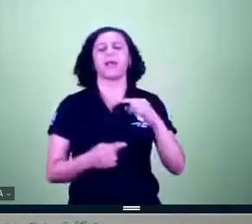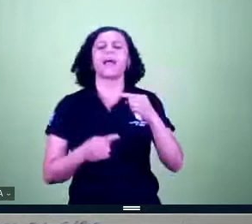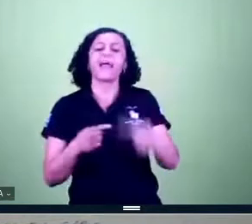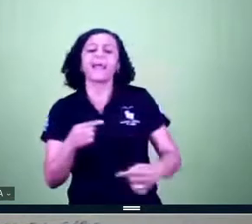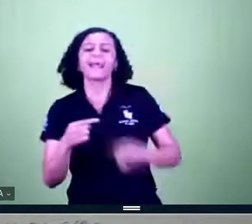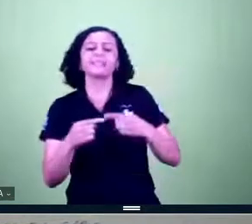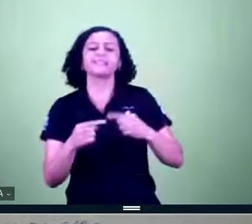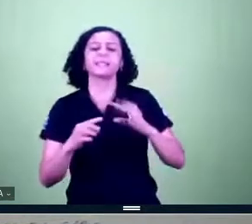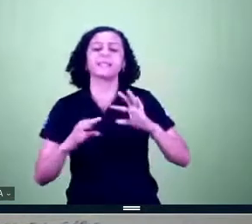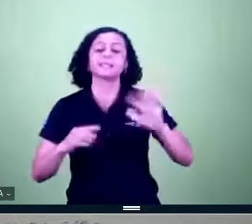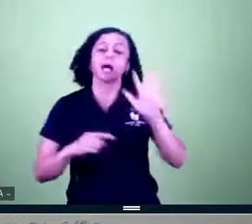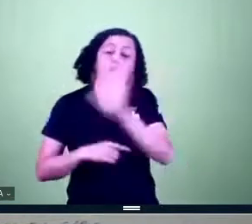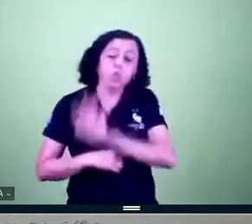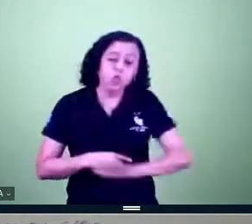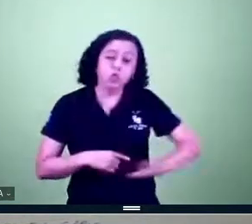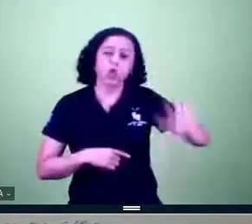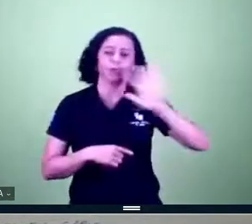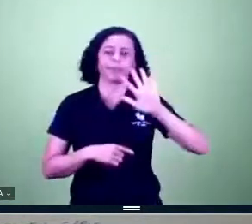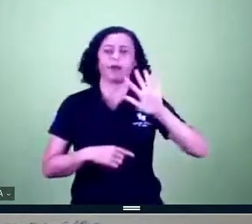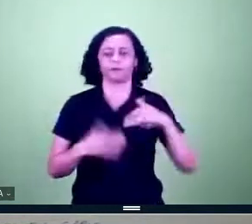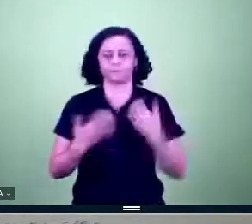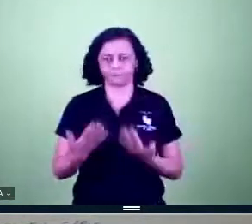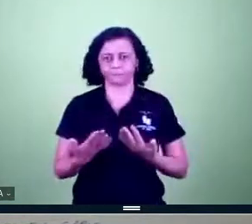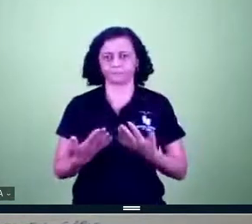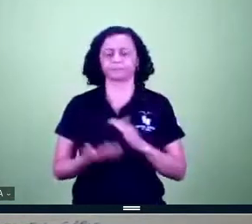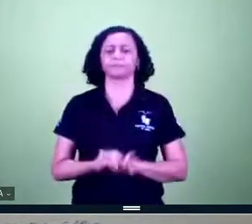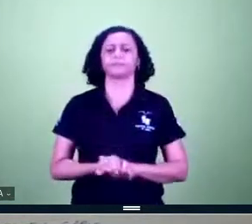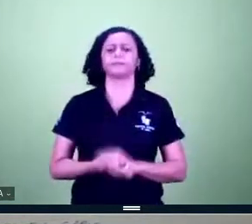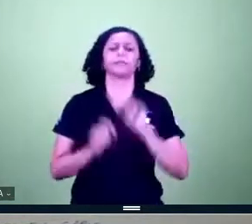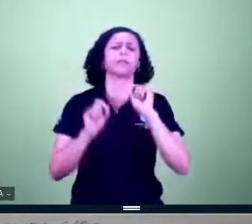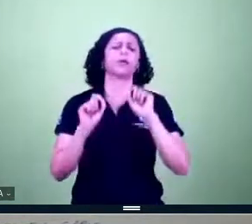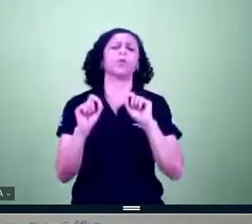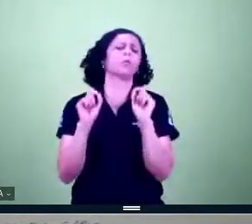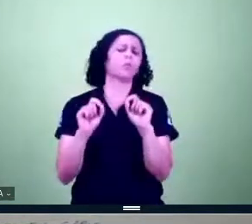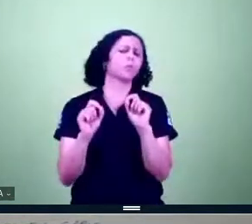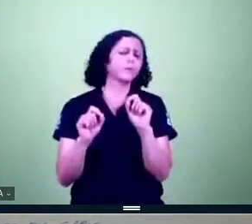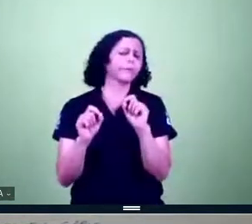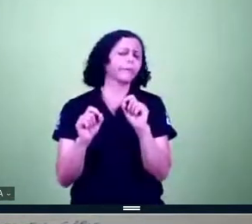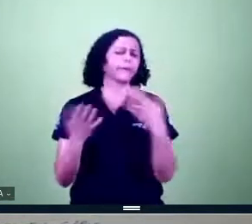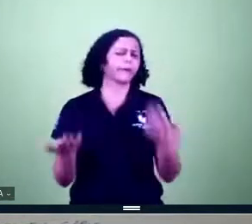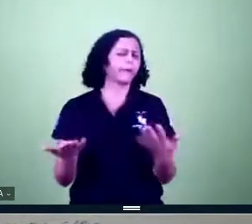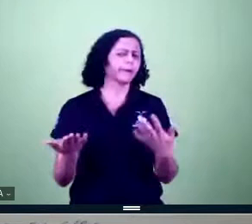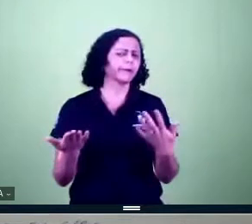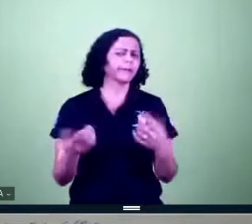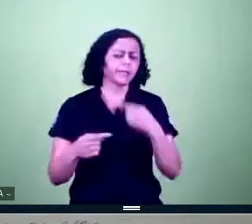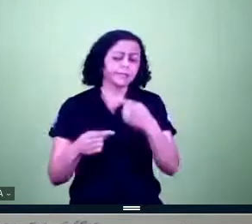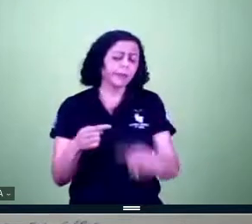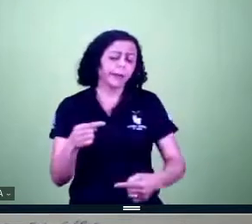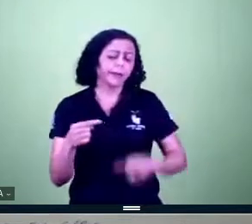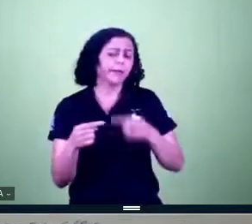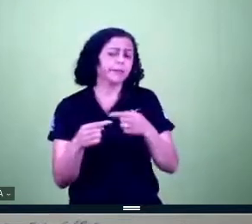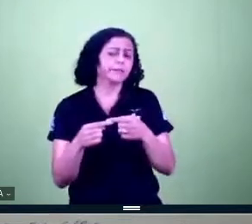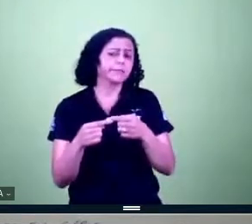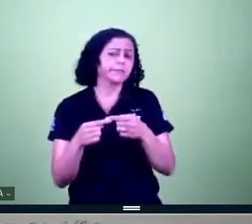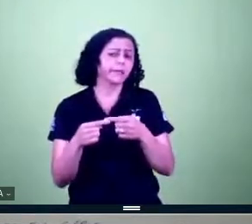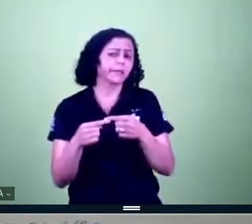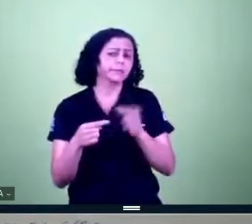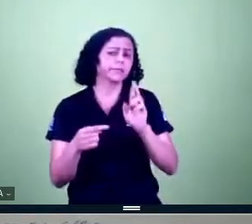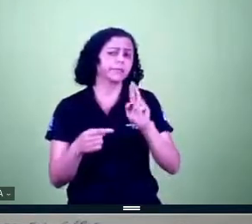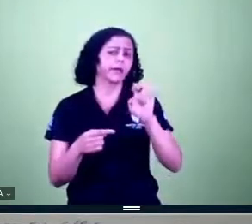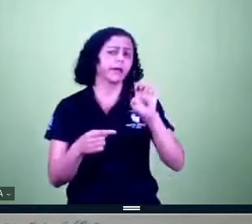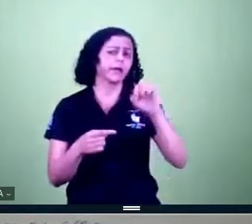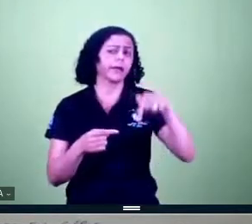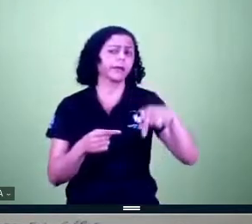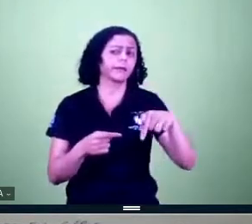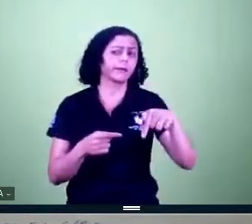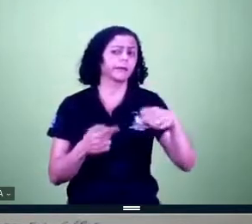resistência equivalente do circuito. O que é essa resistência equivalente do circuito? Meninos, vocês acham mesmo que a minha fonte, quando